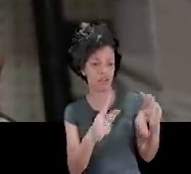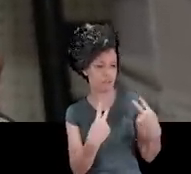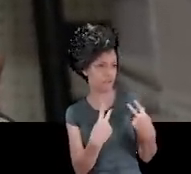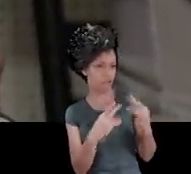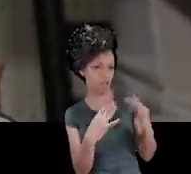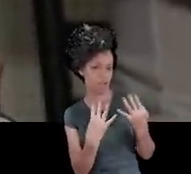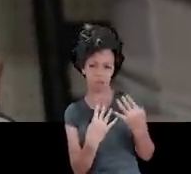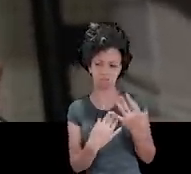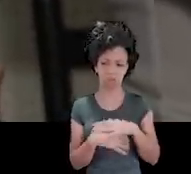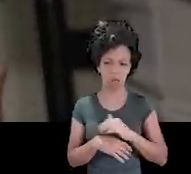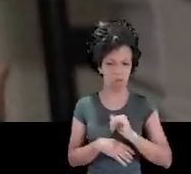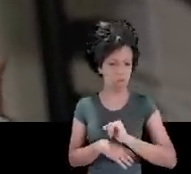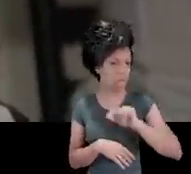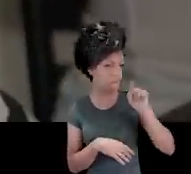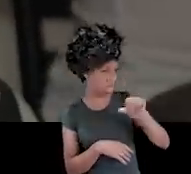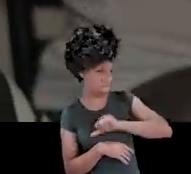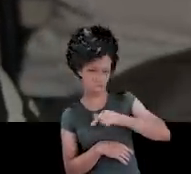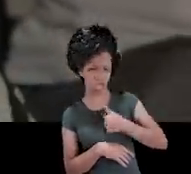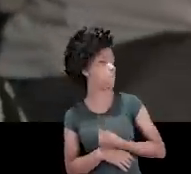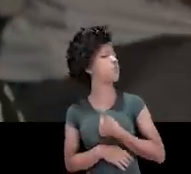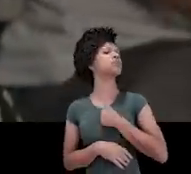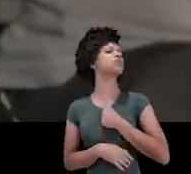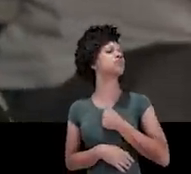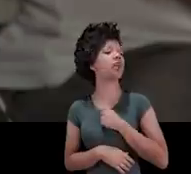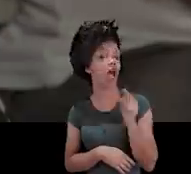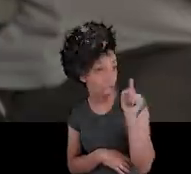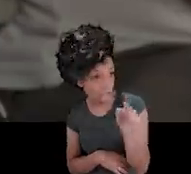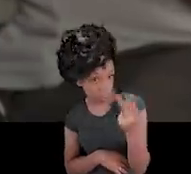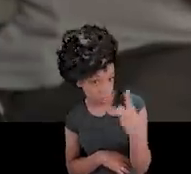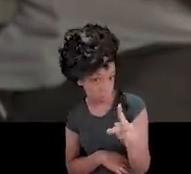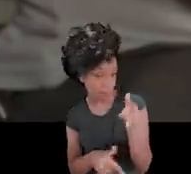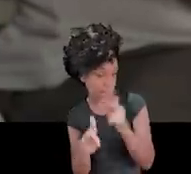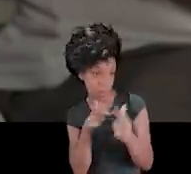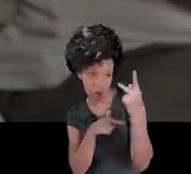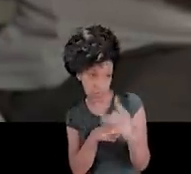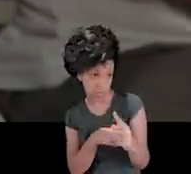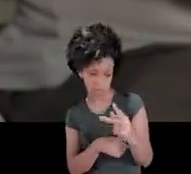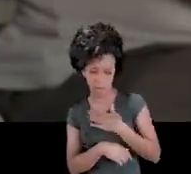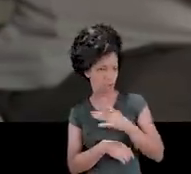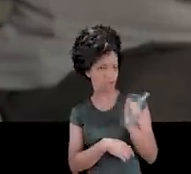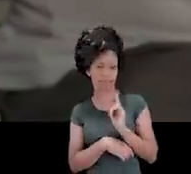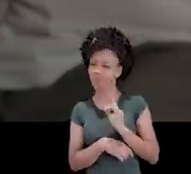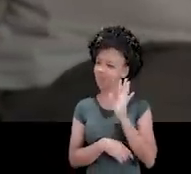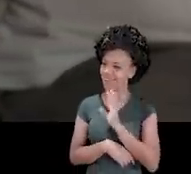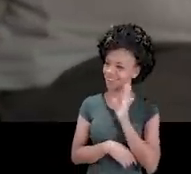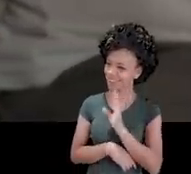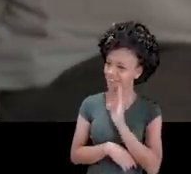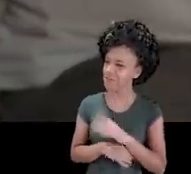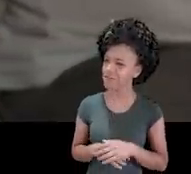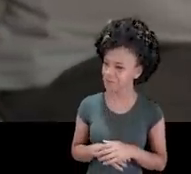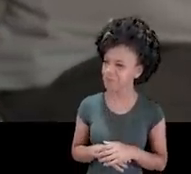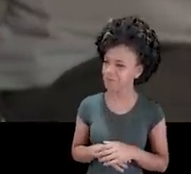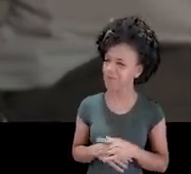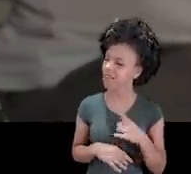forma estranha é negativo, ele negativo, eu positivo. O problema é dele, não é meu. Que legal isso, cara. Você tem